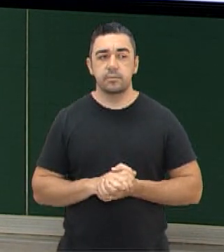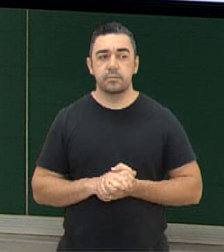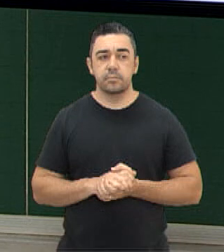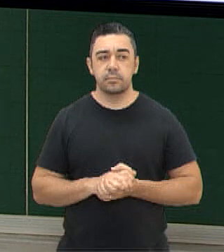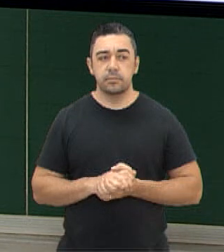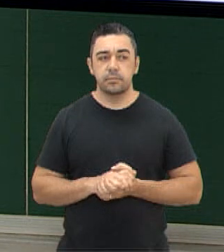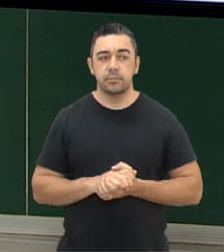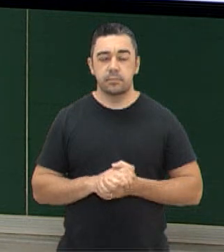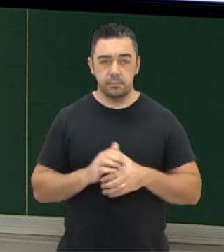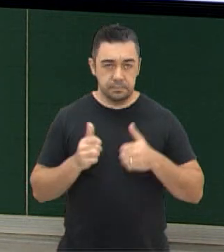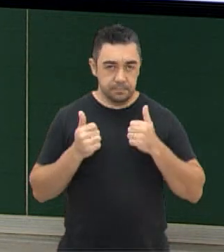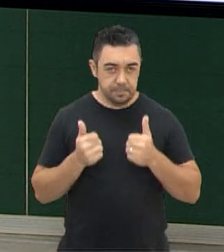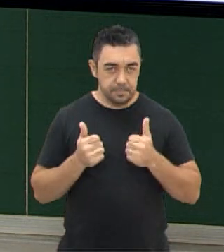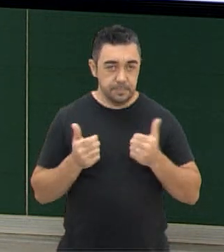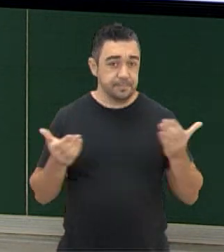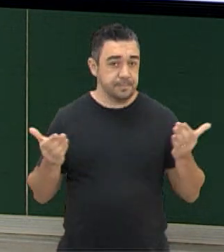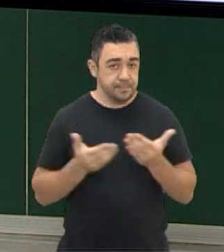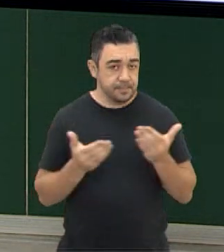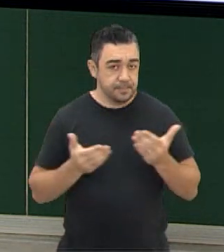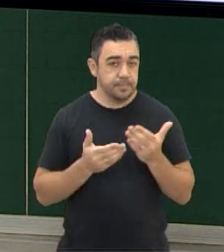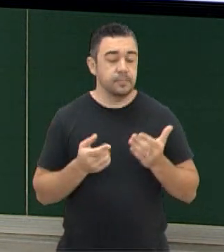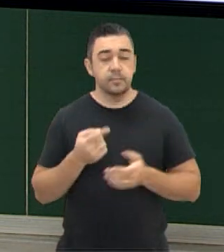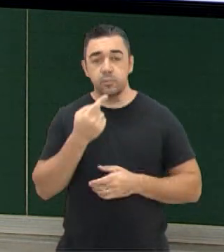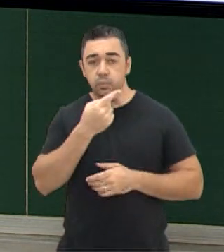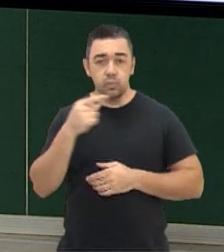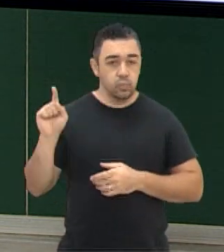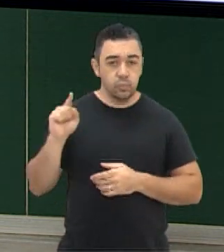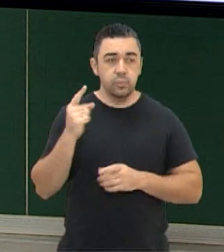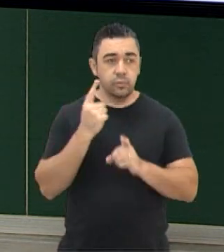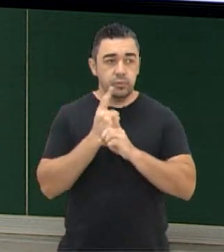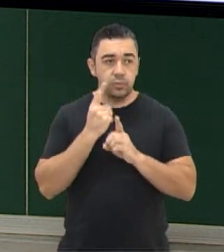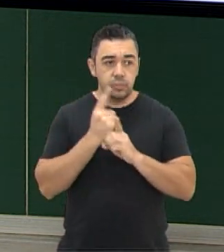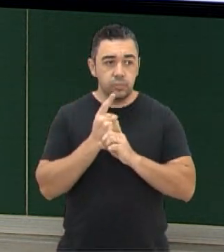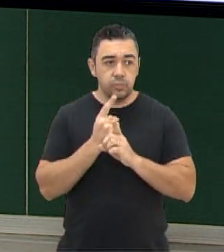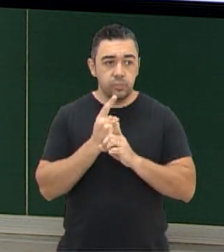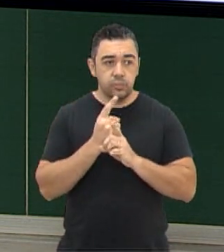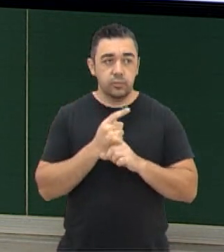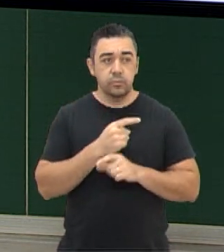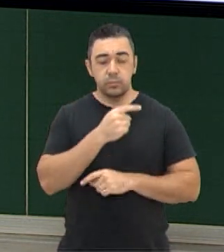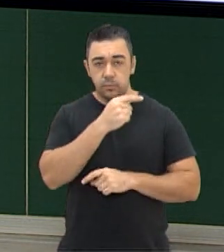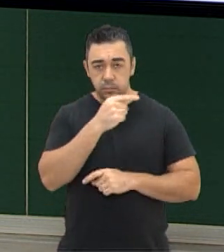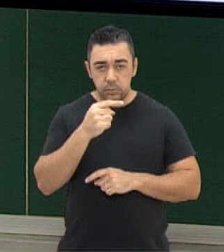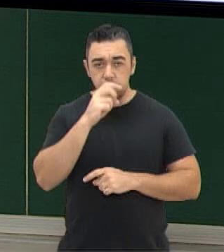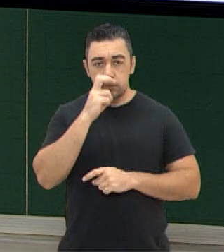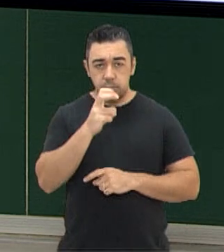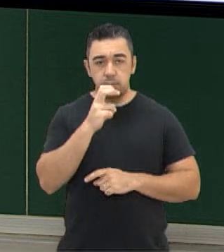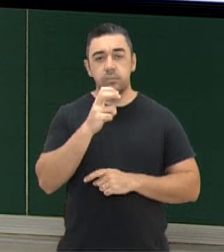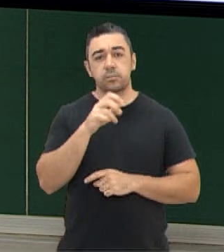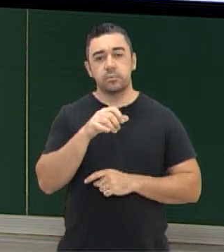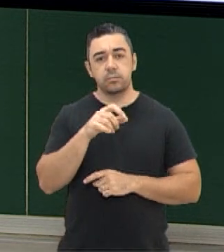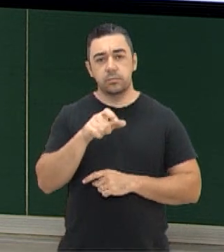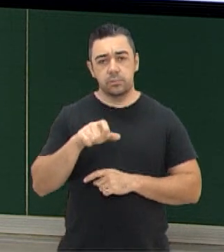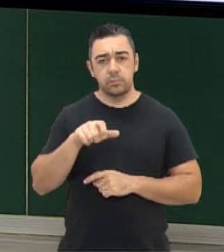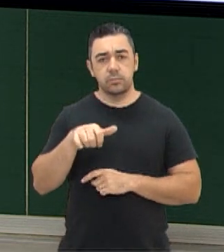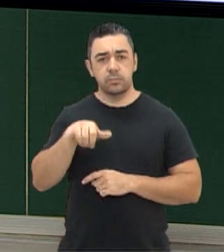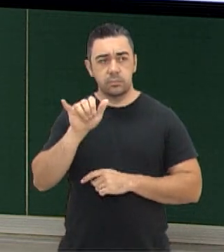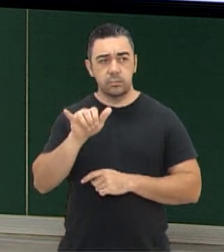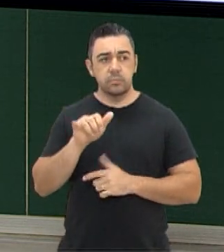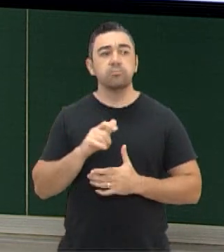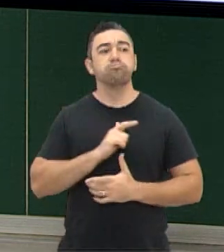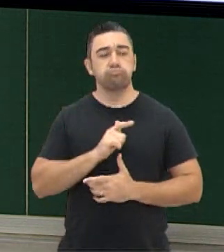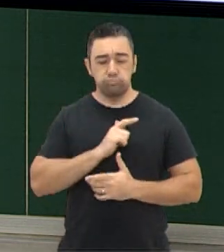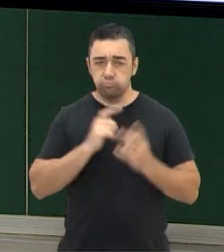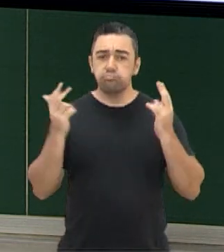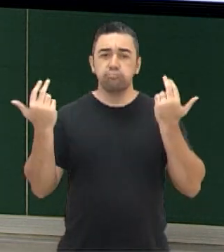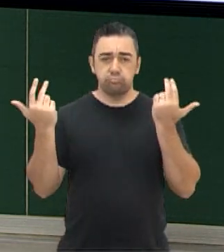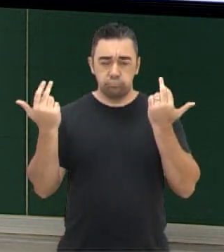3y ao quadrado. Daí, agora, eu vou para o último que sobrou, o menos 5xy. Tem alguém com xy?